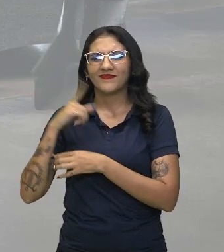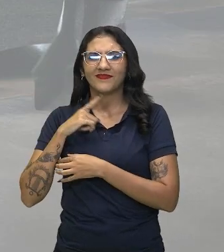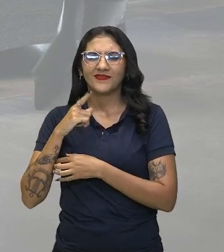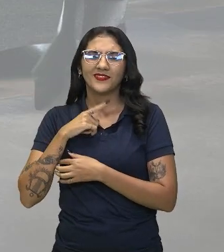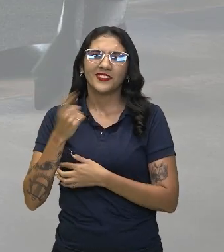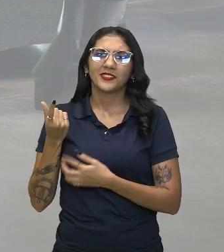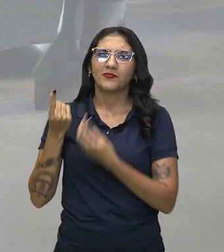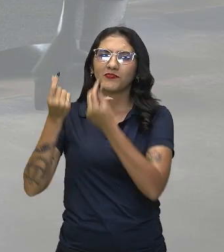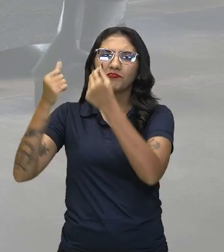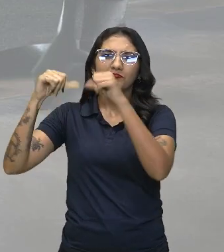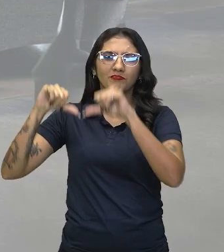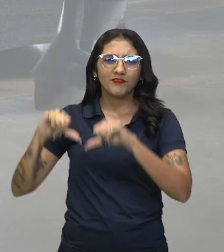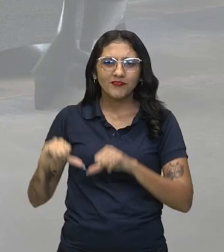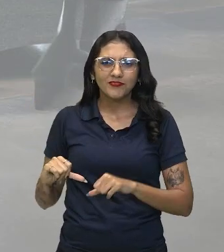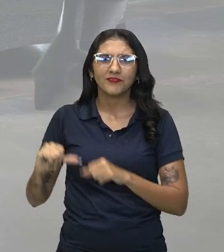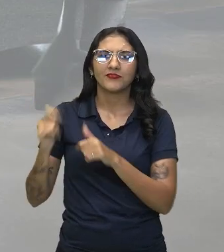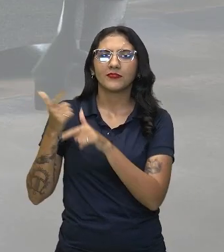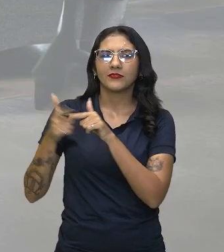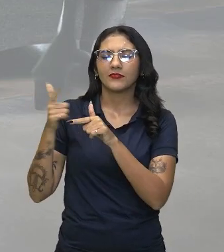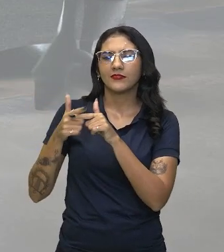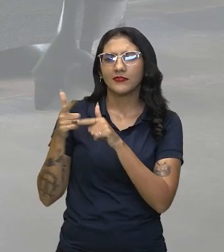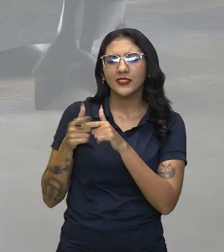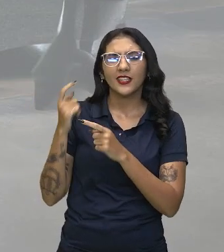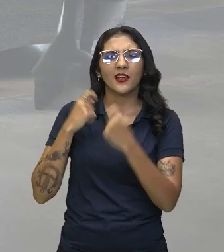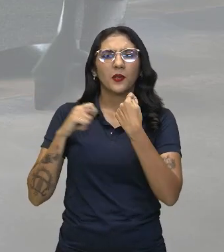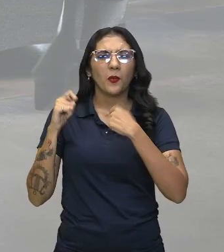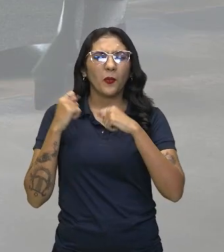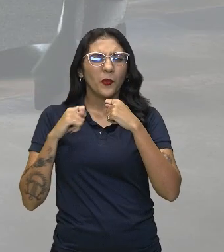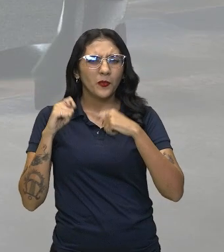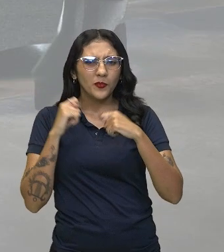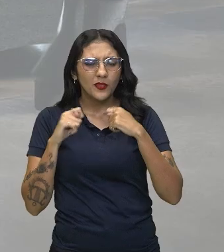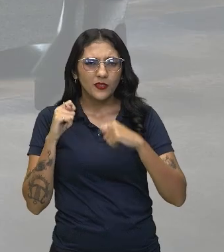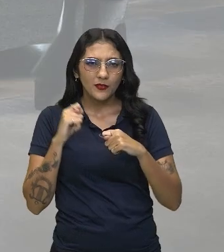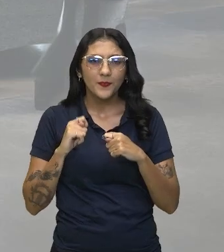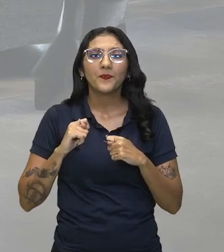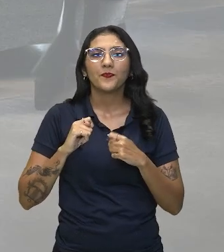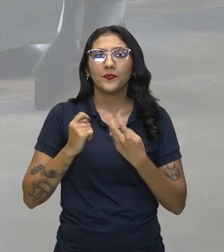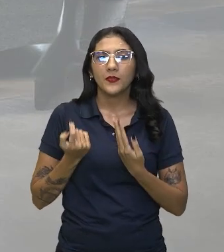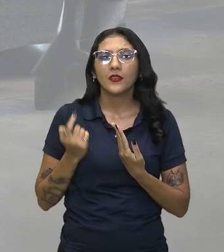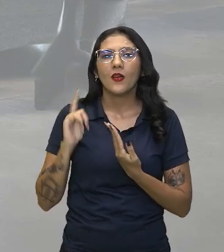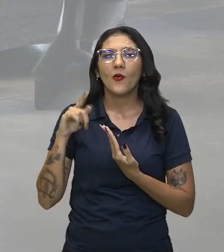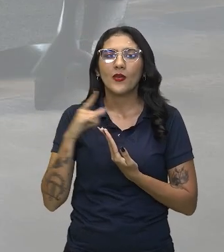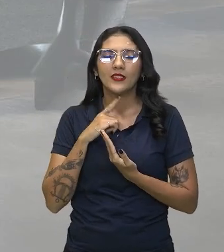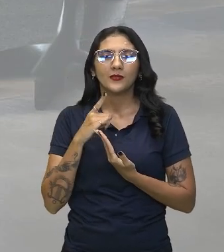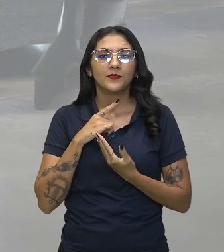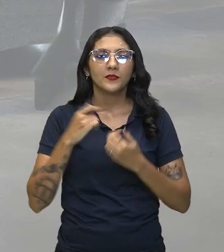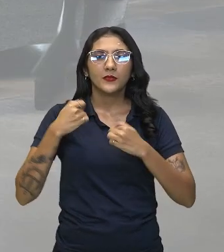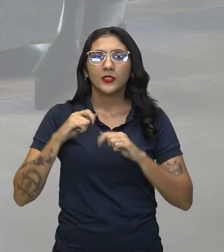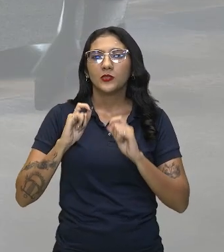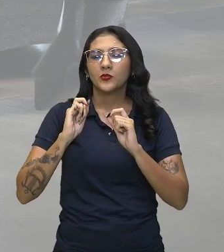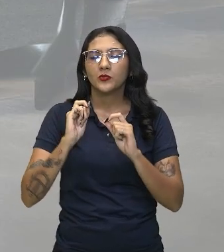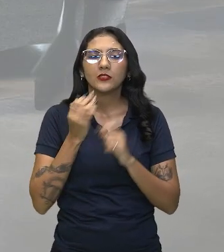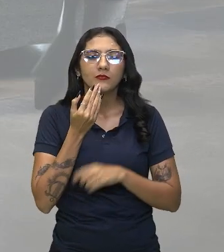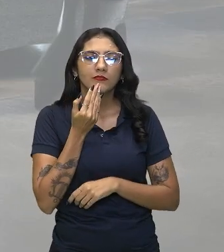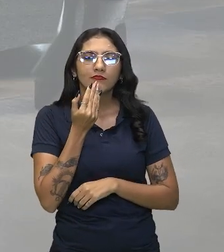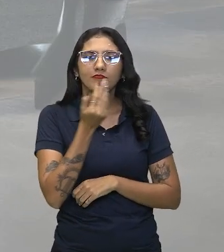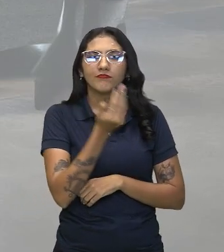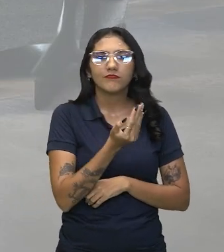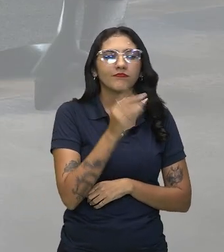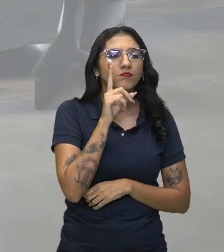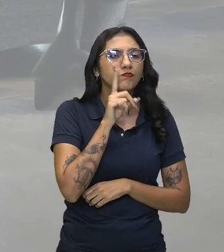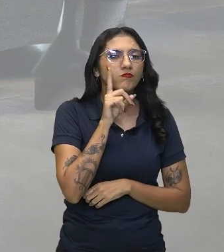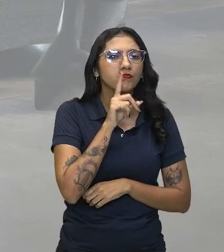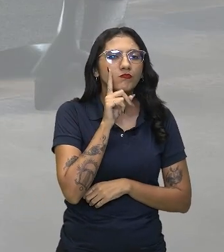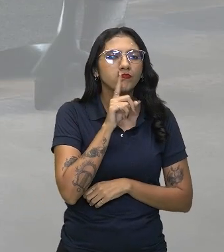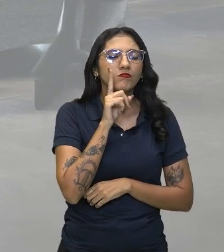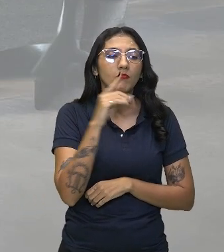sai com a sua economia bastante fragilizada, ela vai recorrer aos bancos estadunidenses